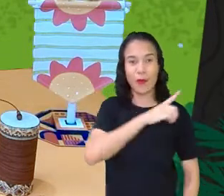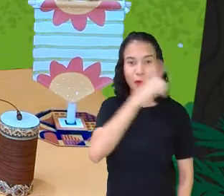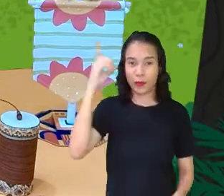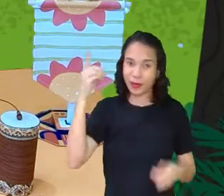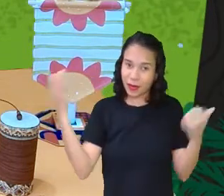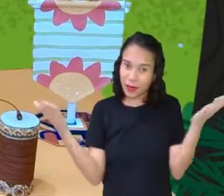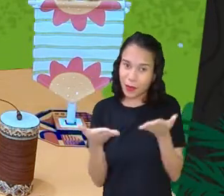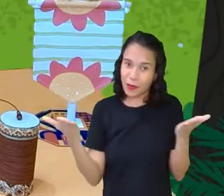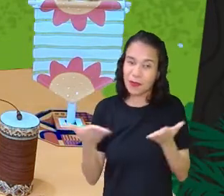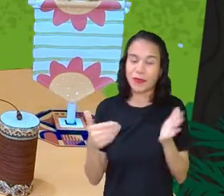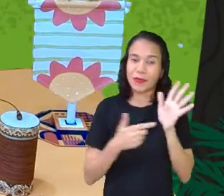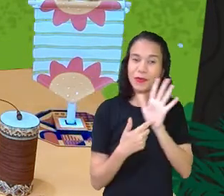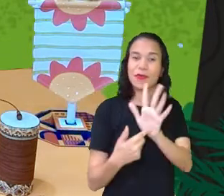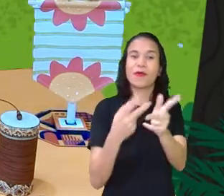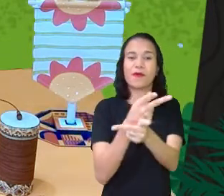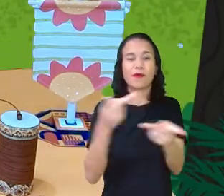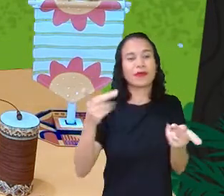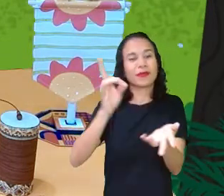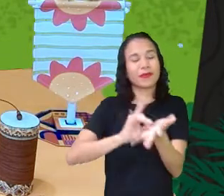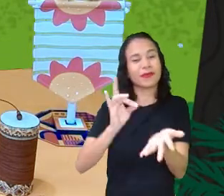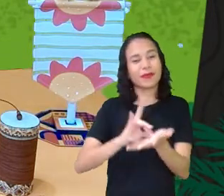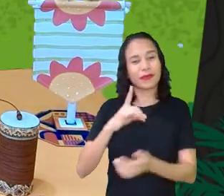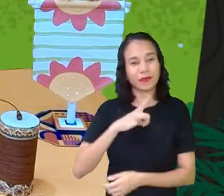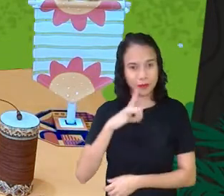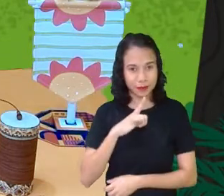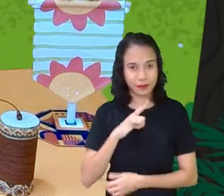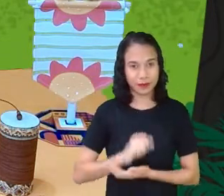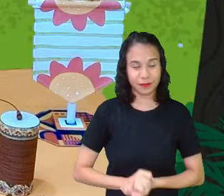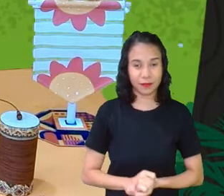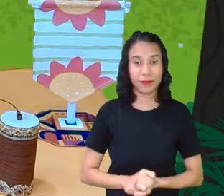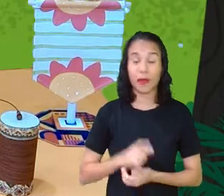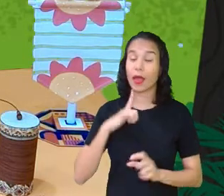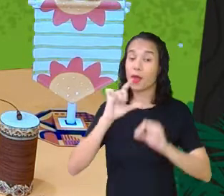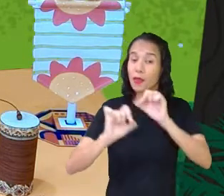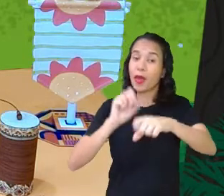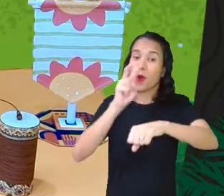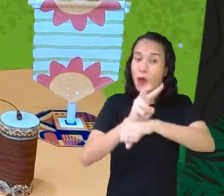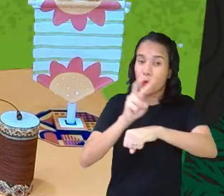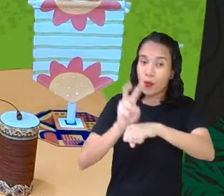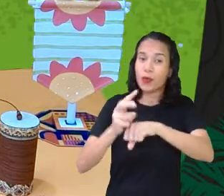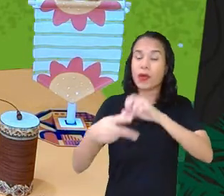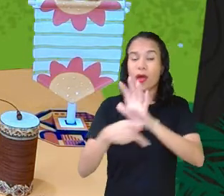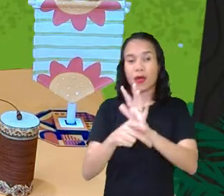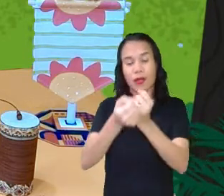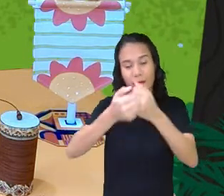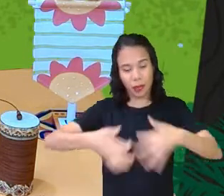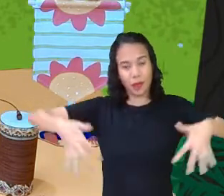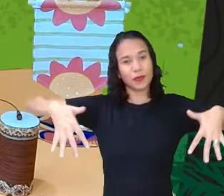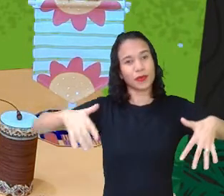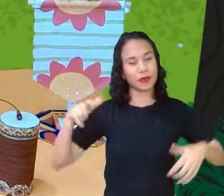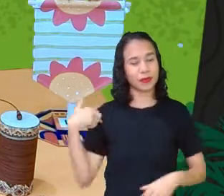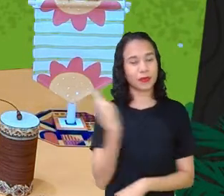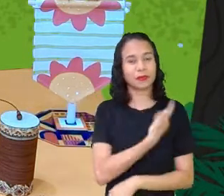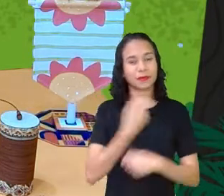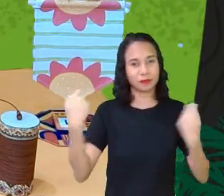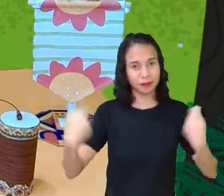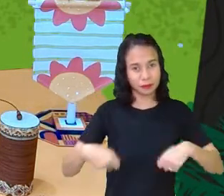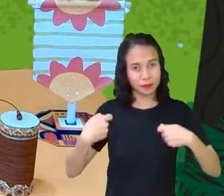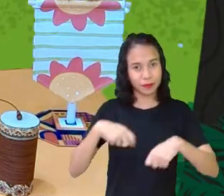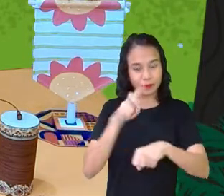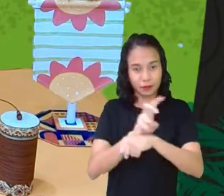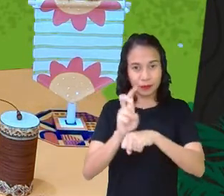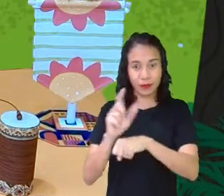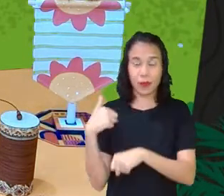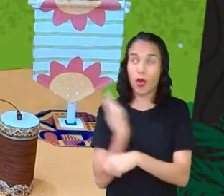hoje, eu trago essa mensagem para vocês, de preservação da natureza. A gente precisa preservar